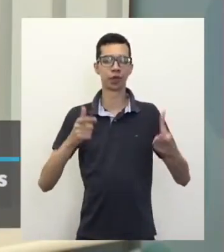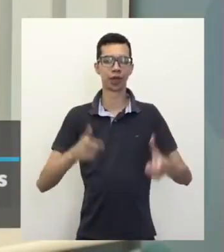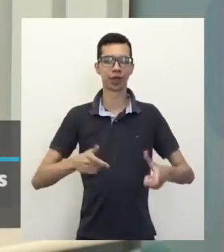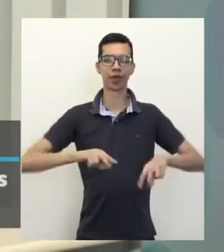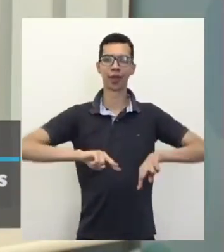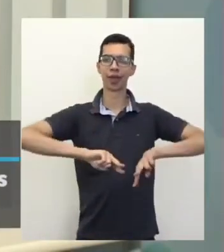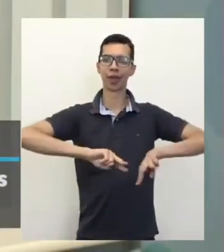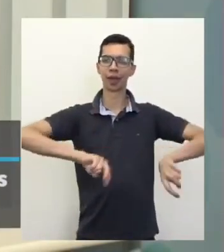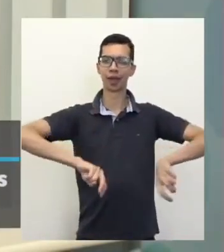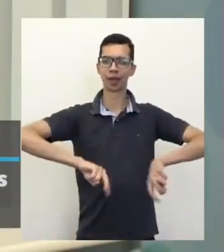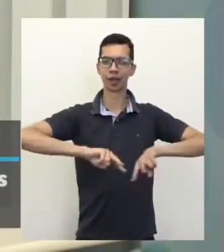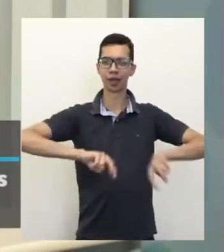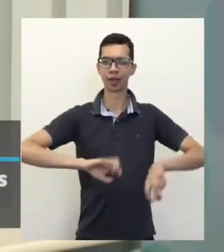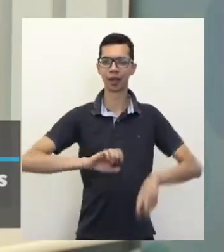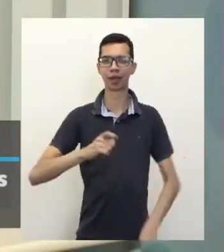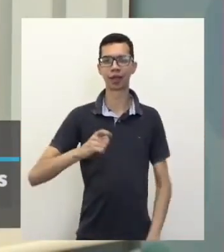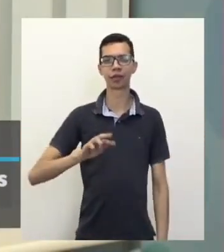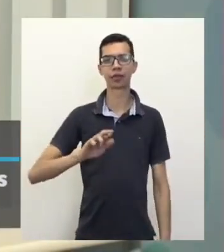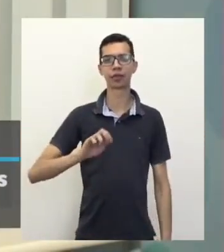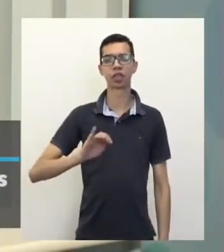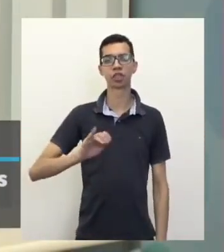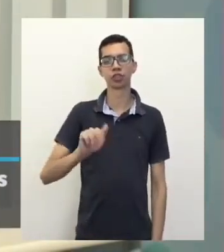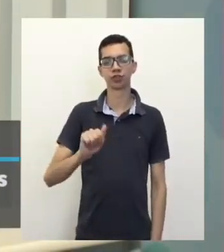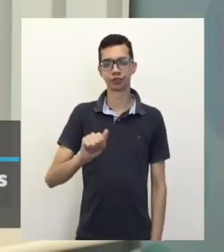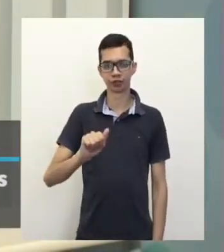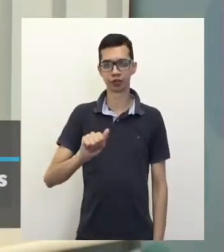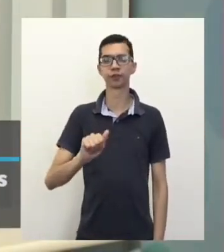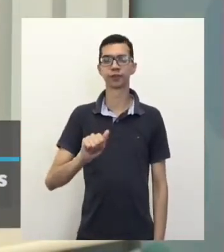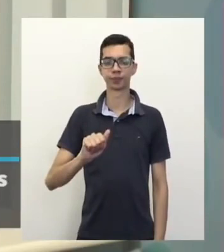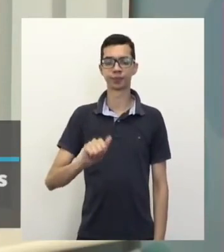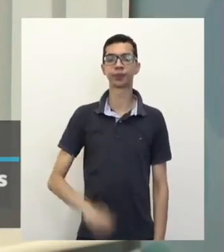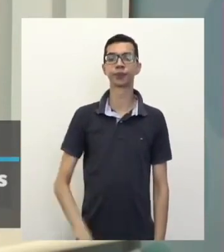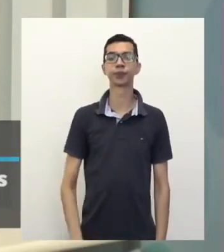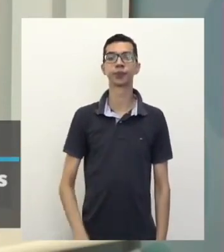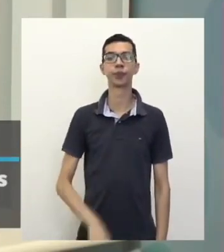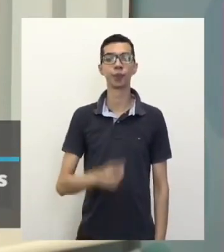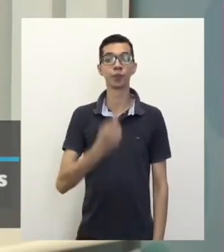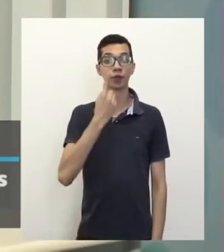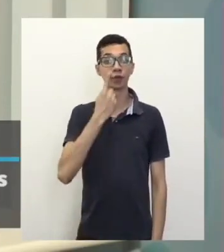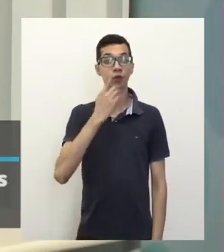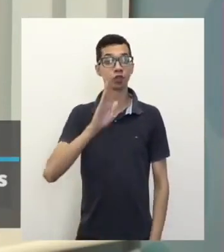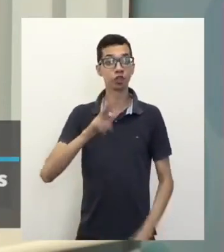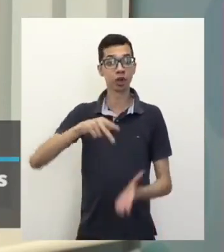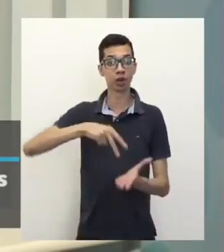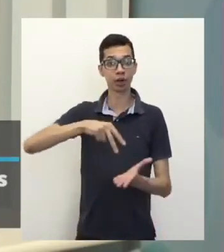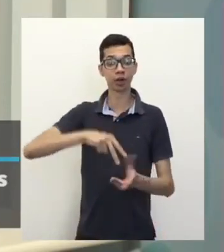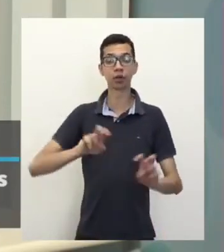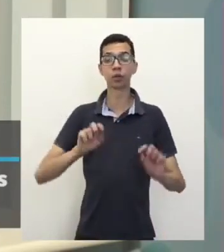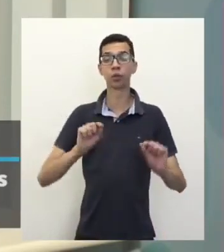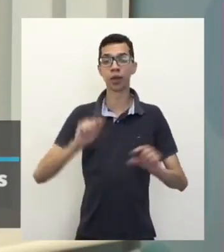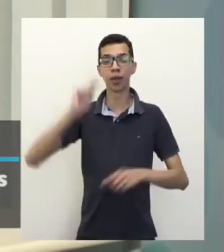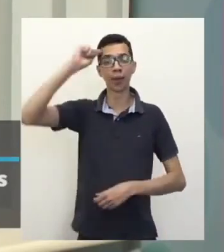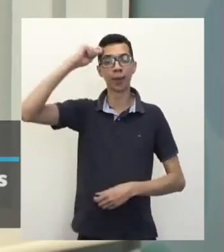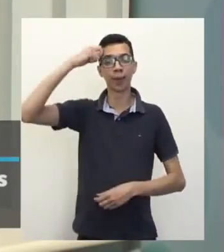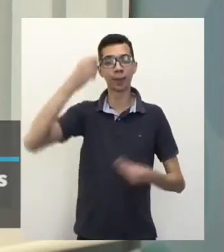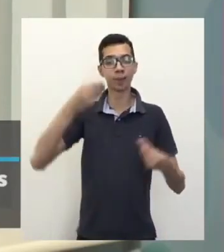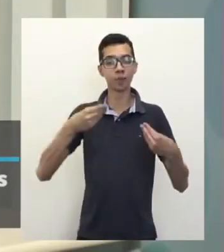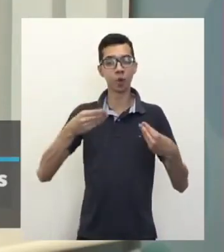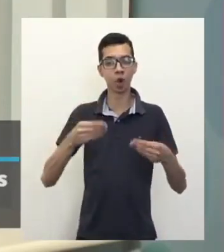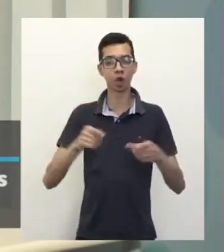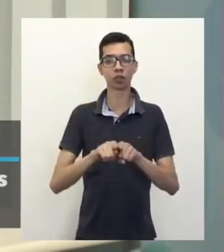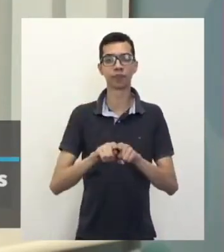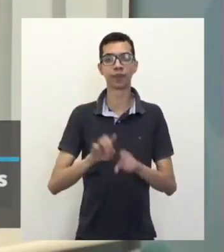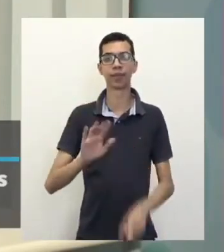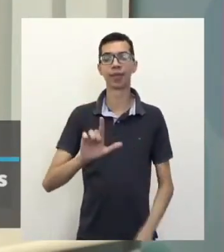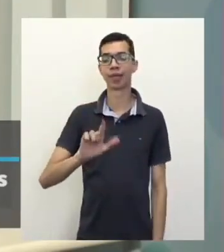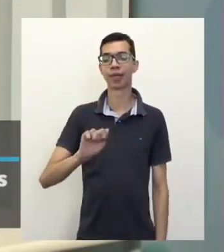né? Então, vocês já devem ter ouvido muito ou lido sobre a questão da borracha, do látex, a